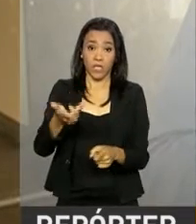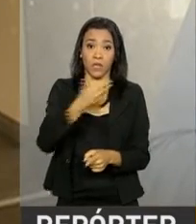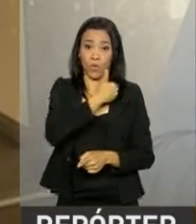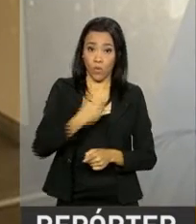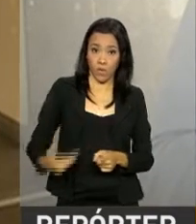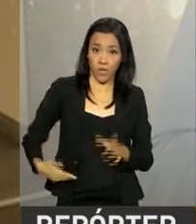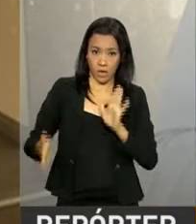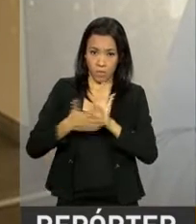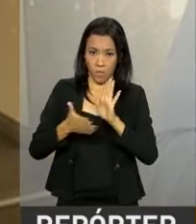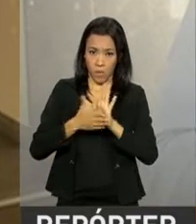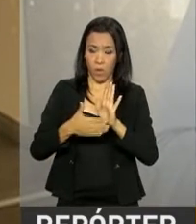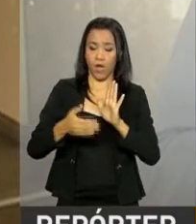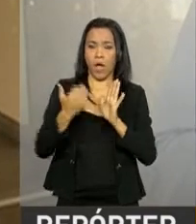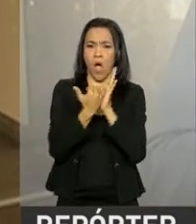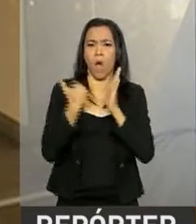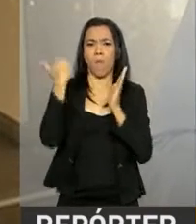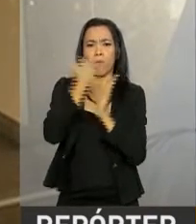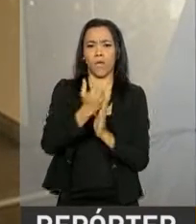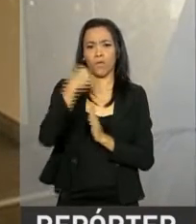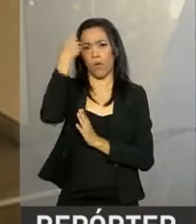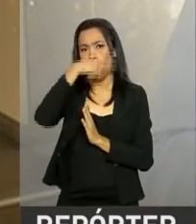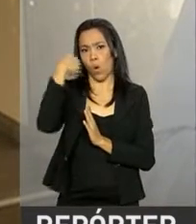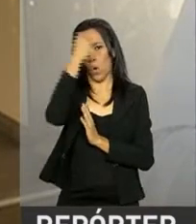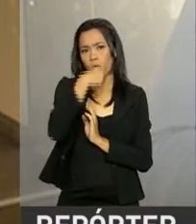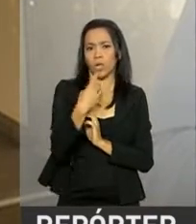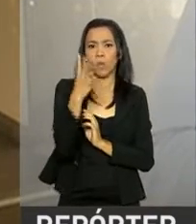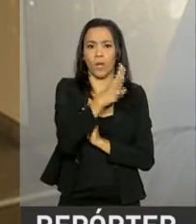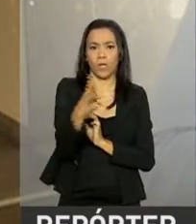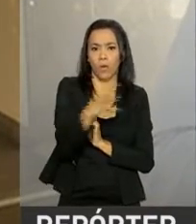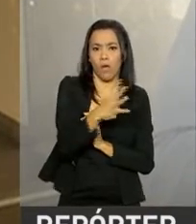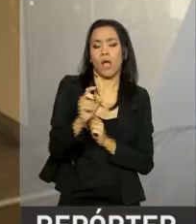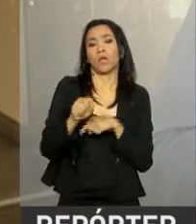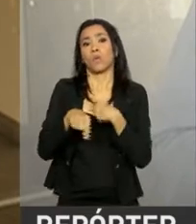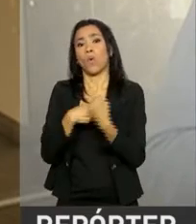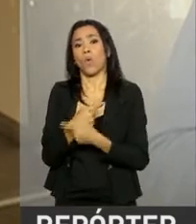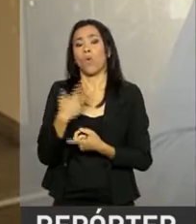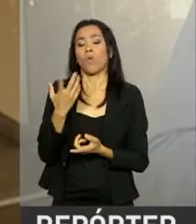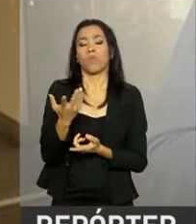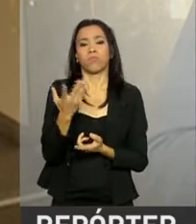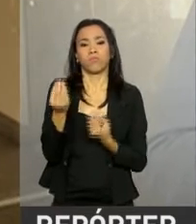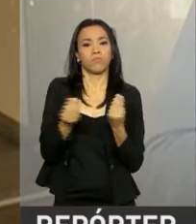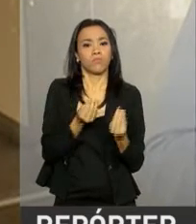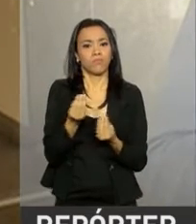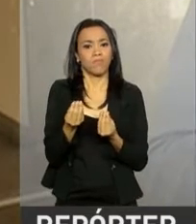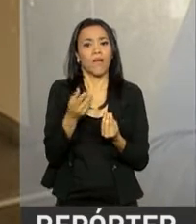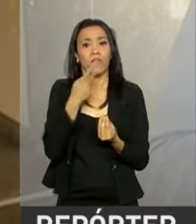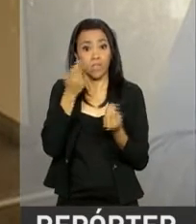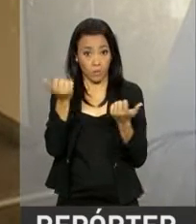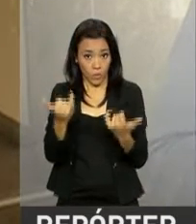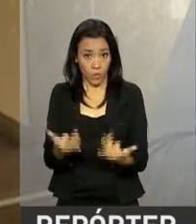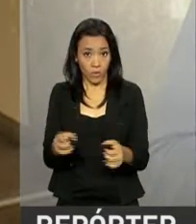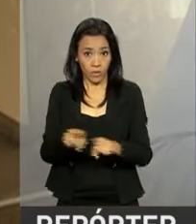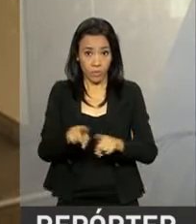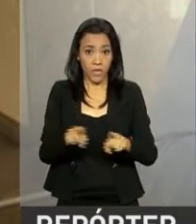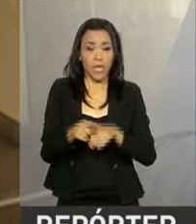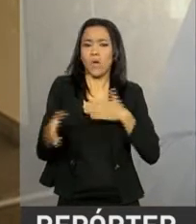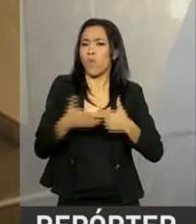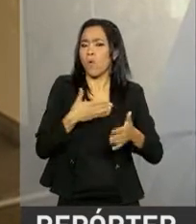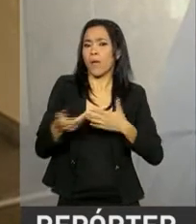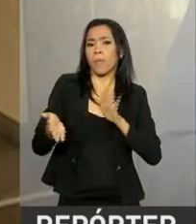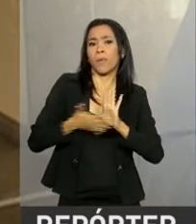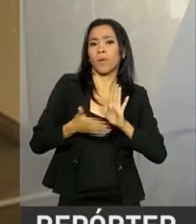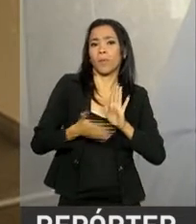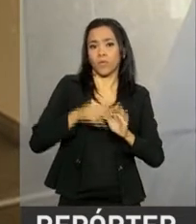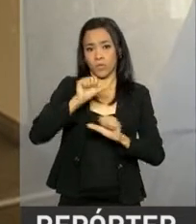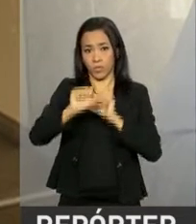44 horas semanais nem da diária de oito horas como padrão nas relações de emprego destacou também que qualquer proposta